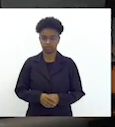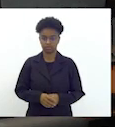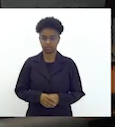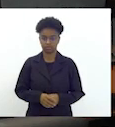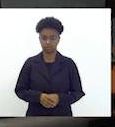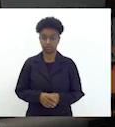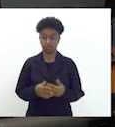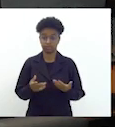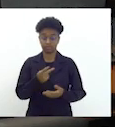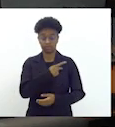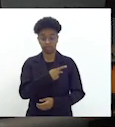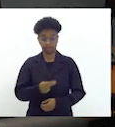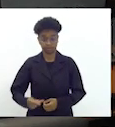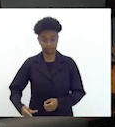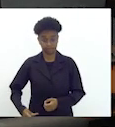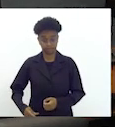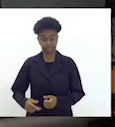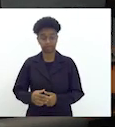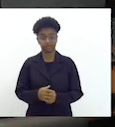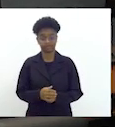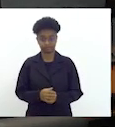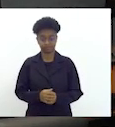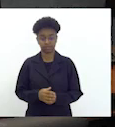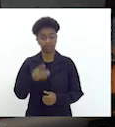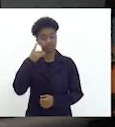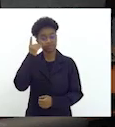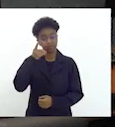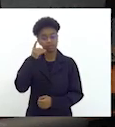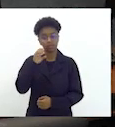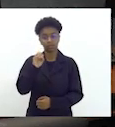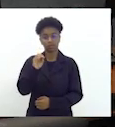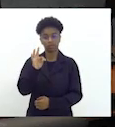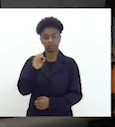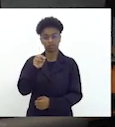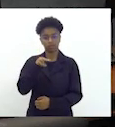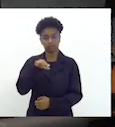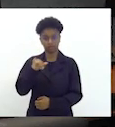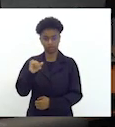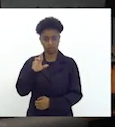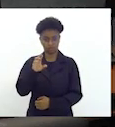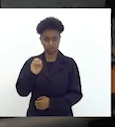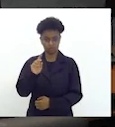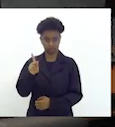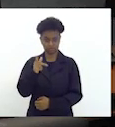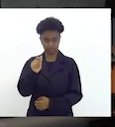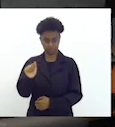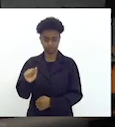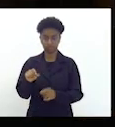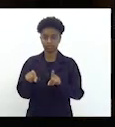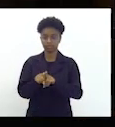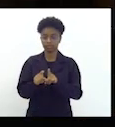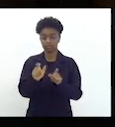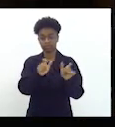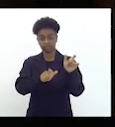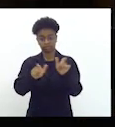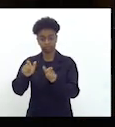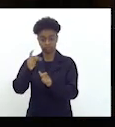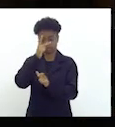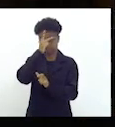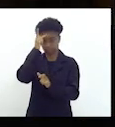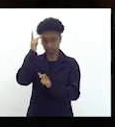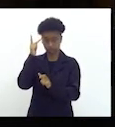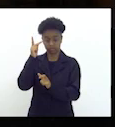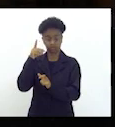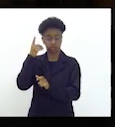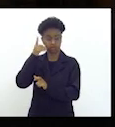o senhor presidente Deputado Antônio Rocha senhoras e senhores